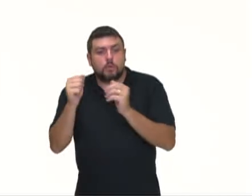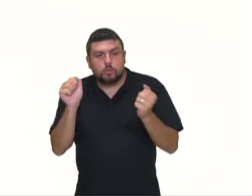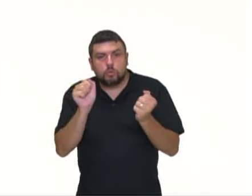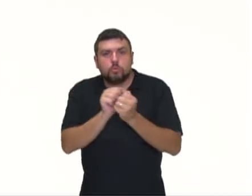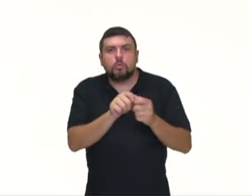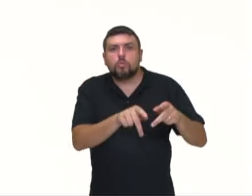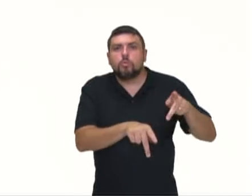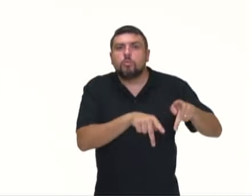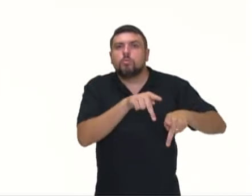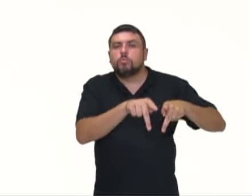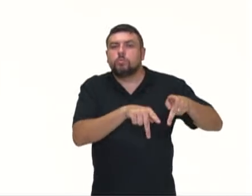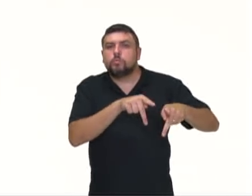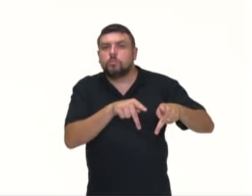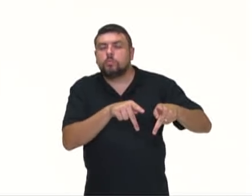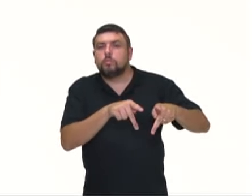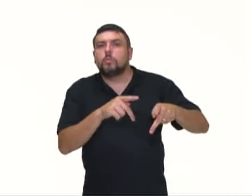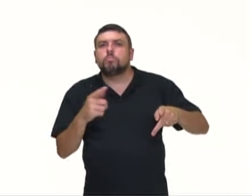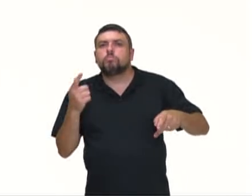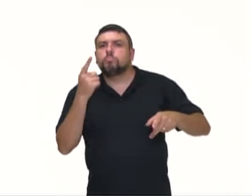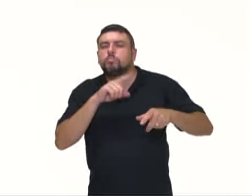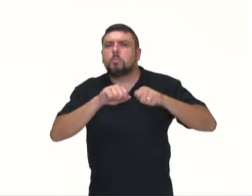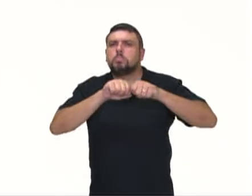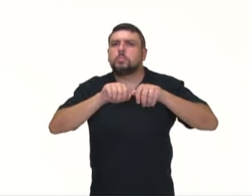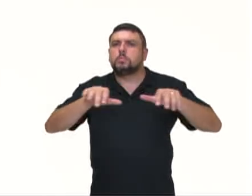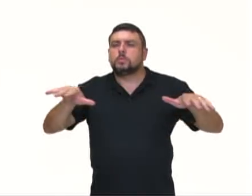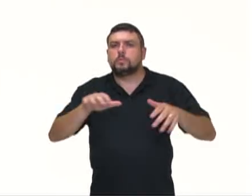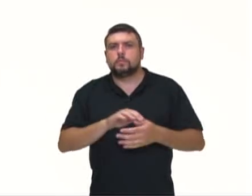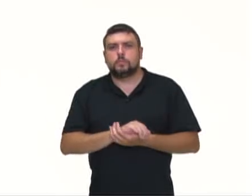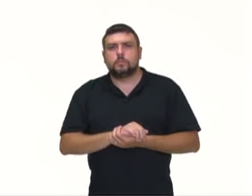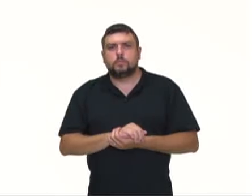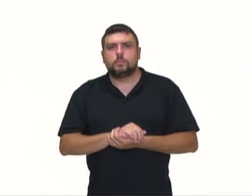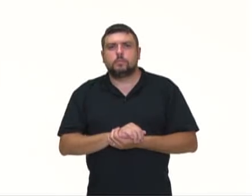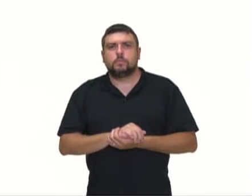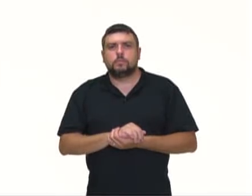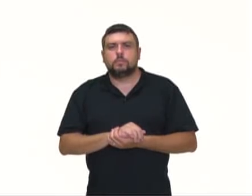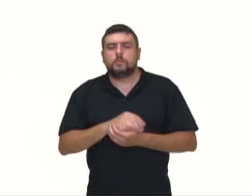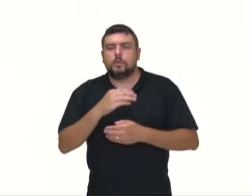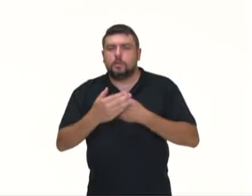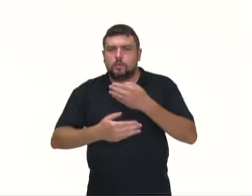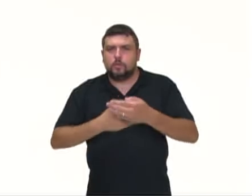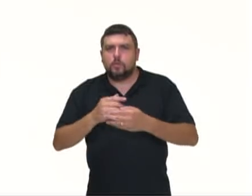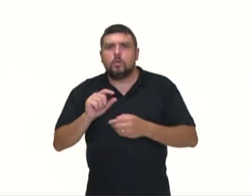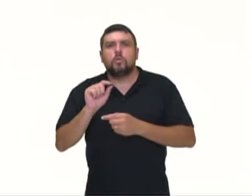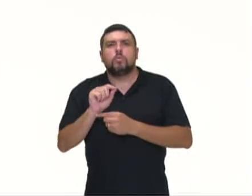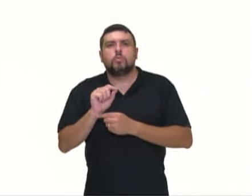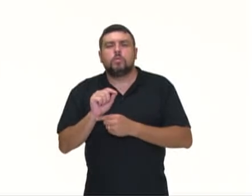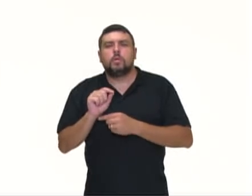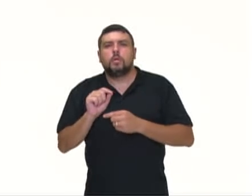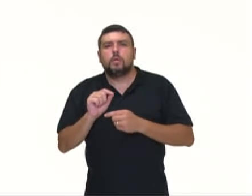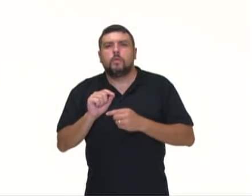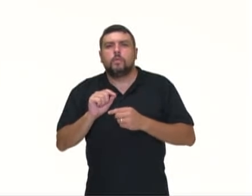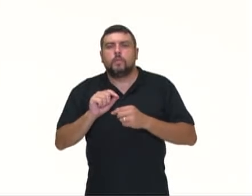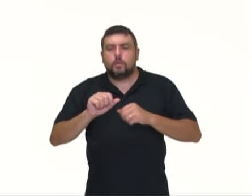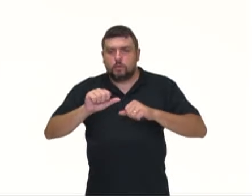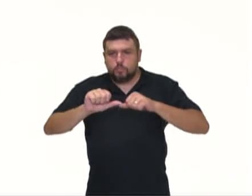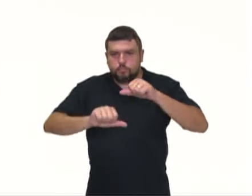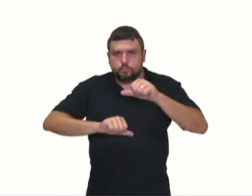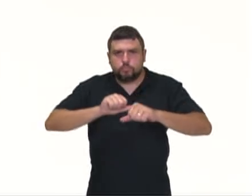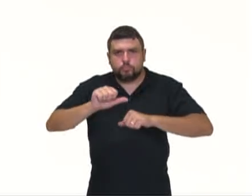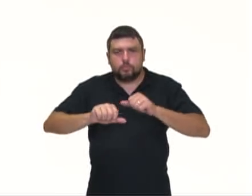o desfecho de tudo isso é que nós tivemos transmissões televisivas com mudanças de regras que a gente vai ver,